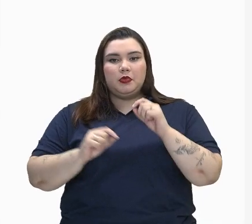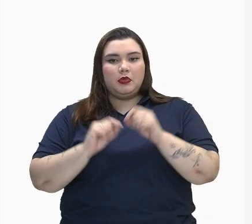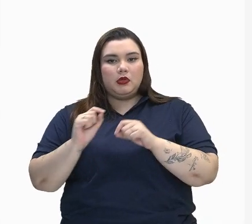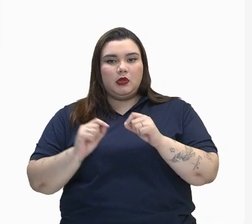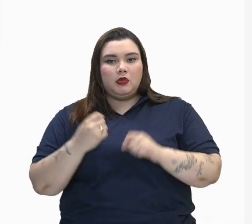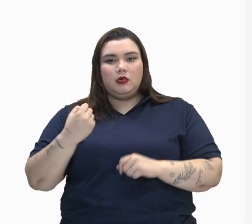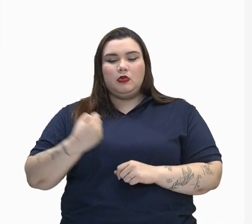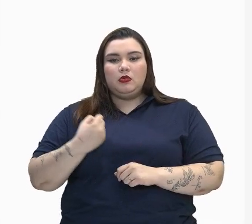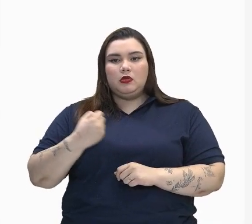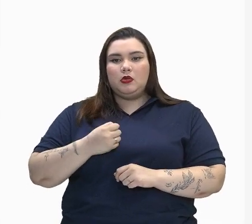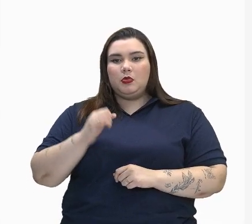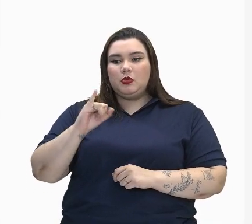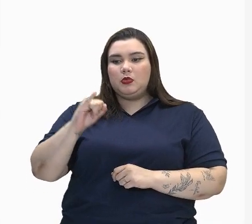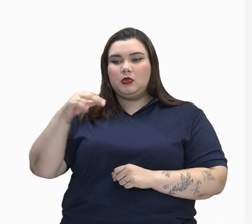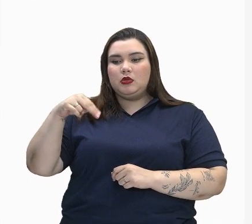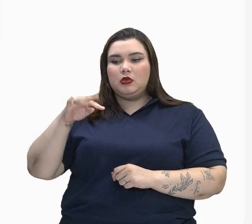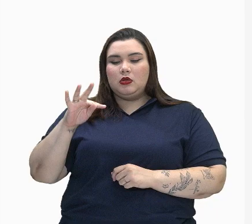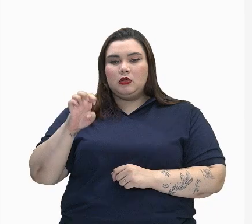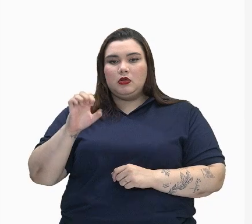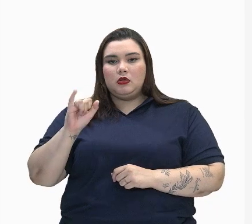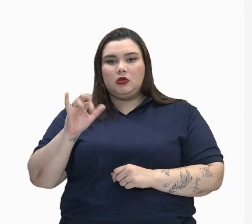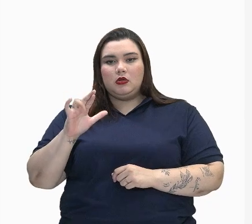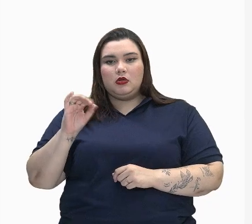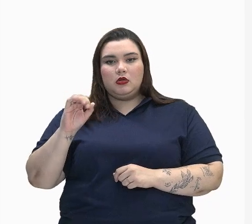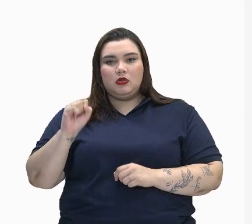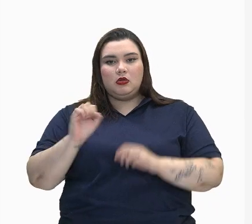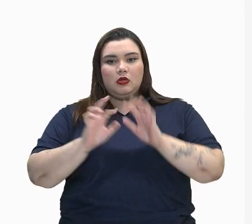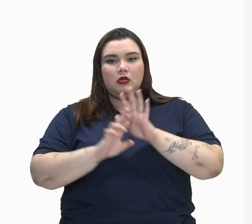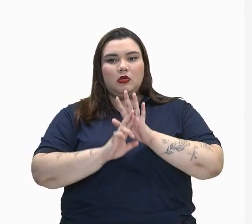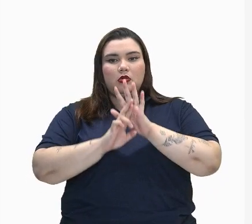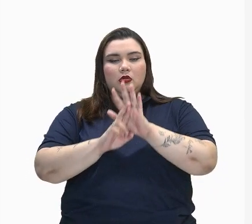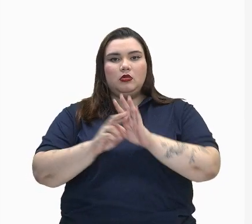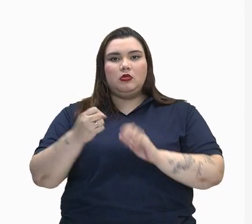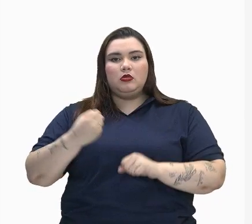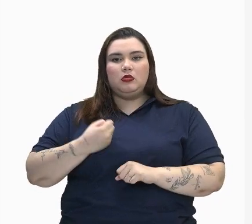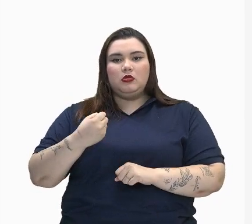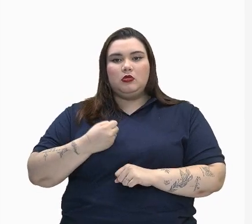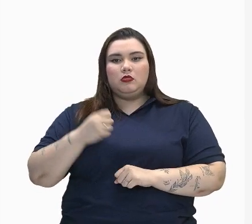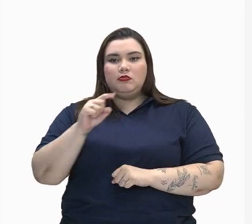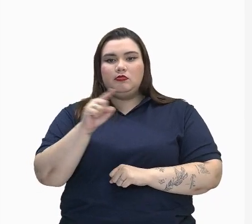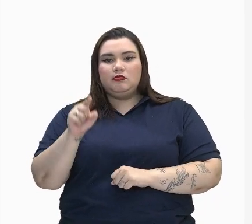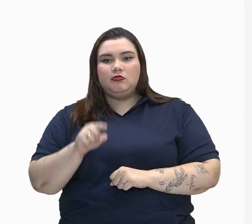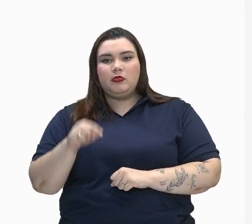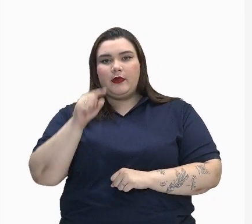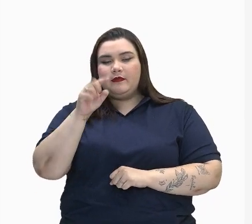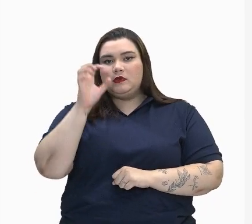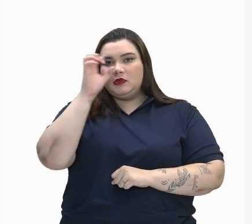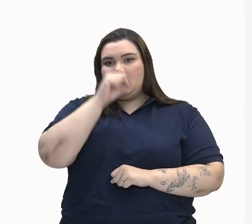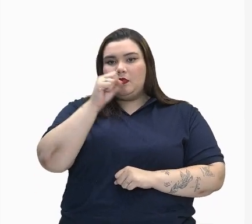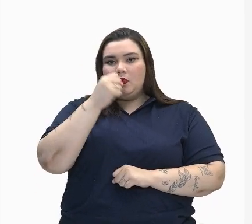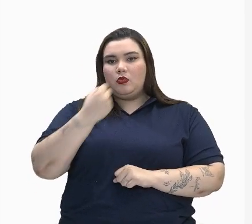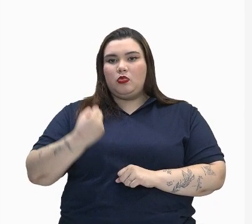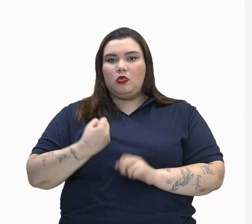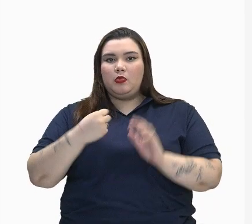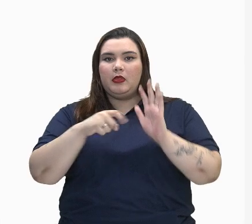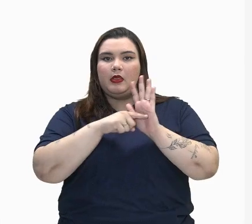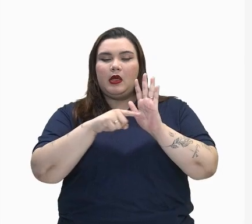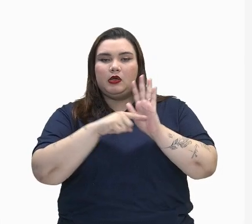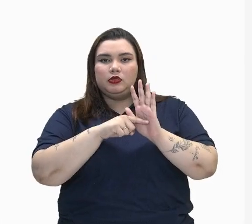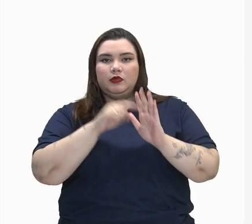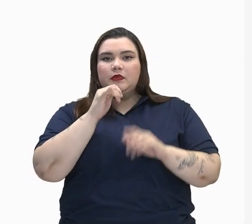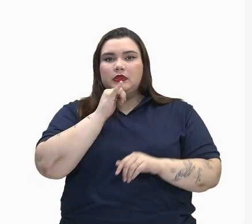são? São os números inteiros, que aí você começou a aprender sobre os números negativos, como está indicado aqui o número